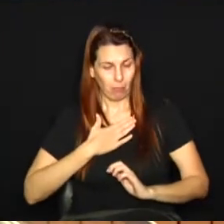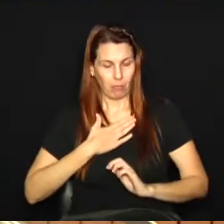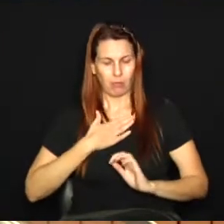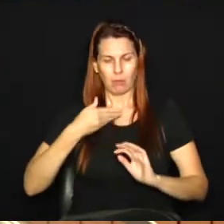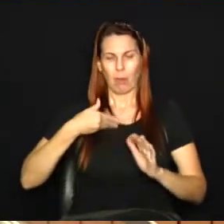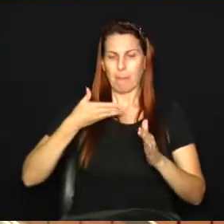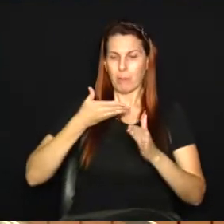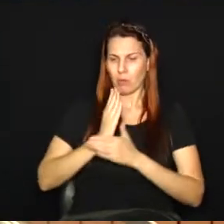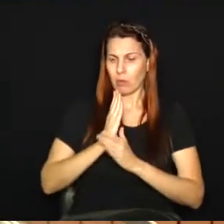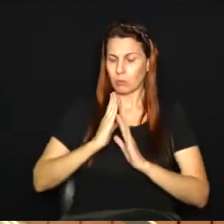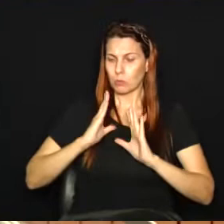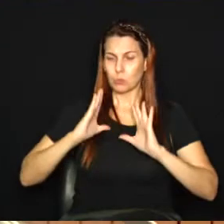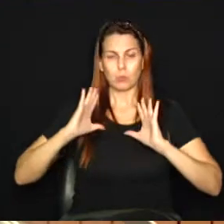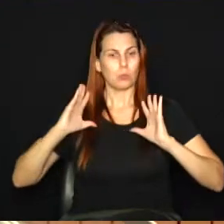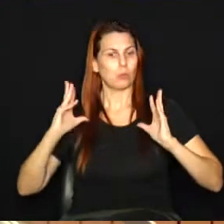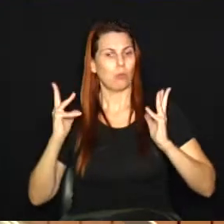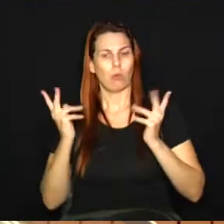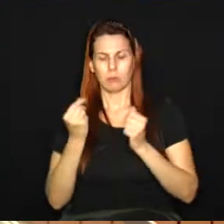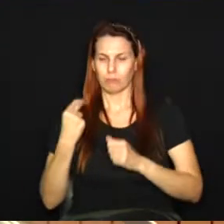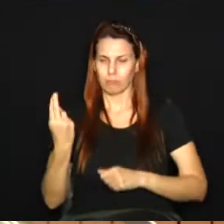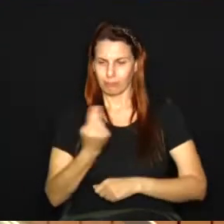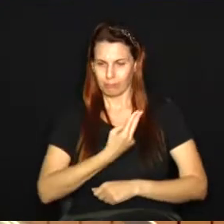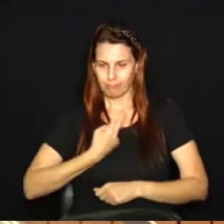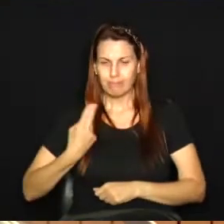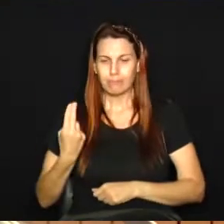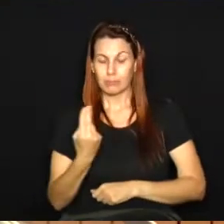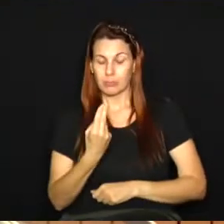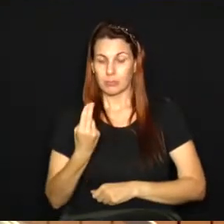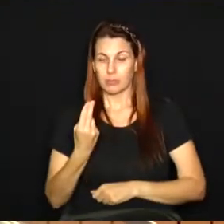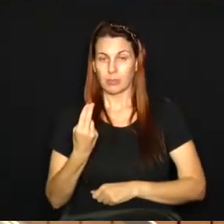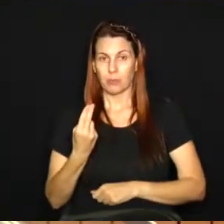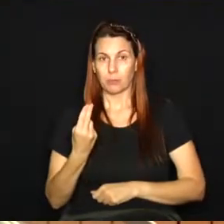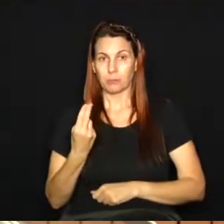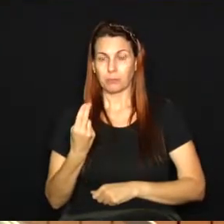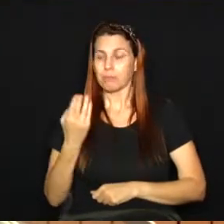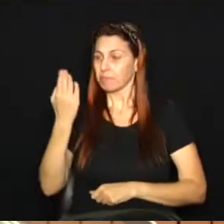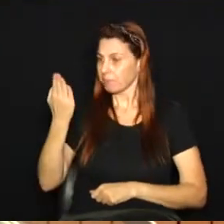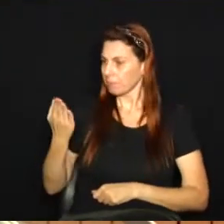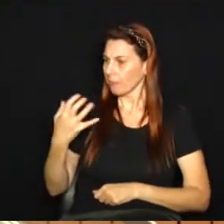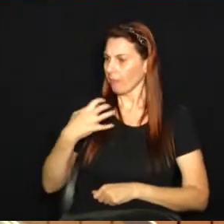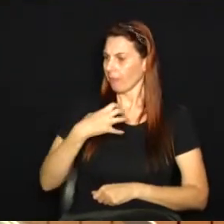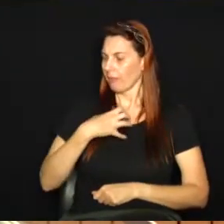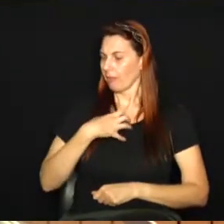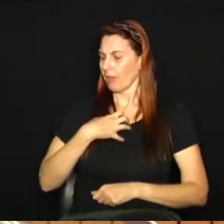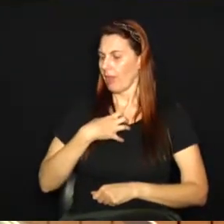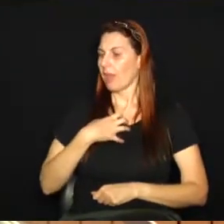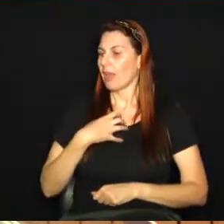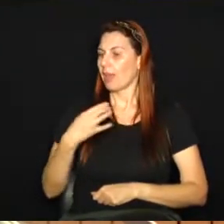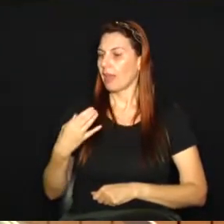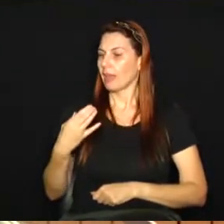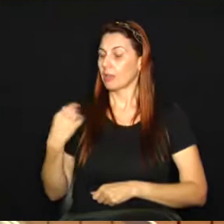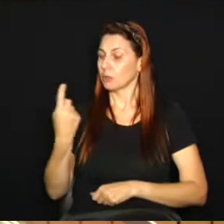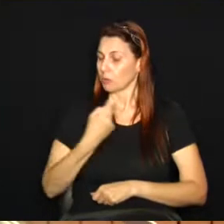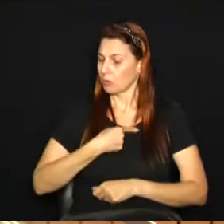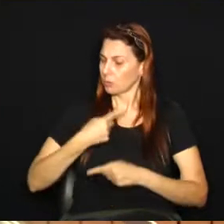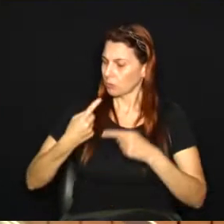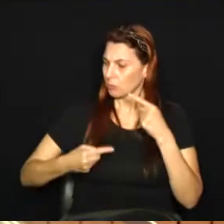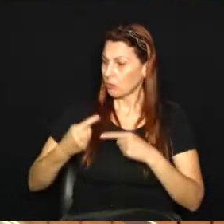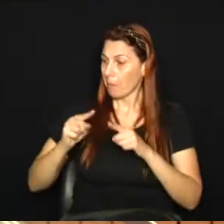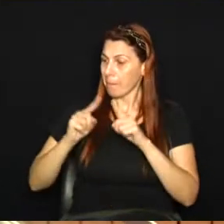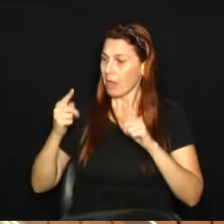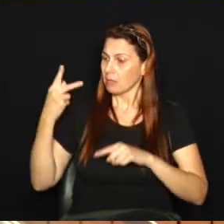por unanimidade. Então, sinta-se, de alguma forma, não foi sabatinado, mas foi colocado à prova o seu